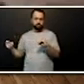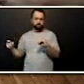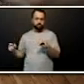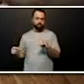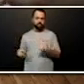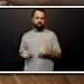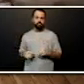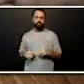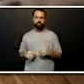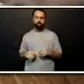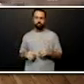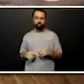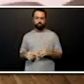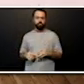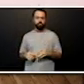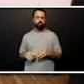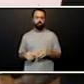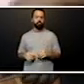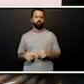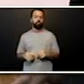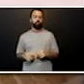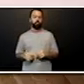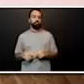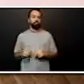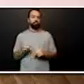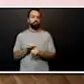0 como referência.